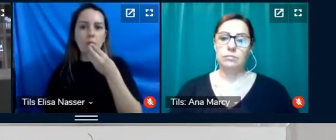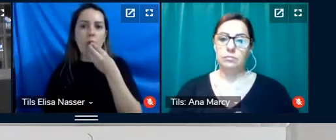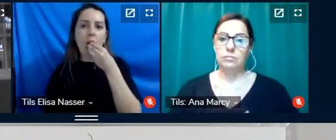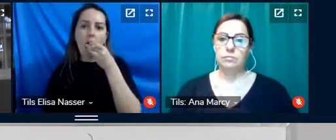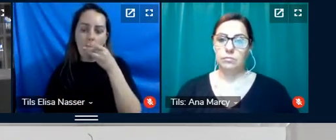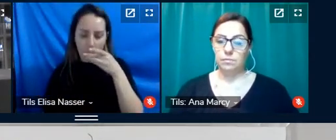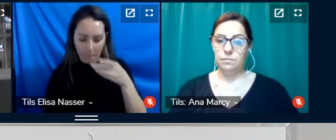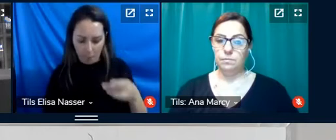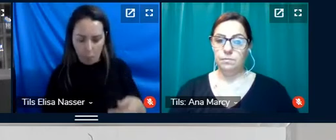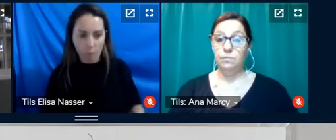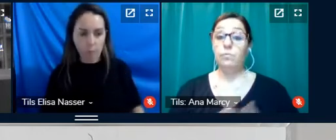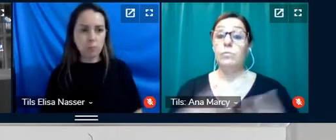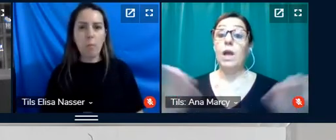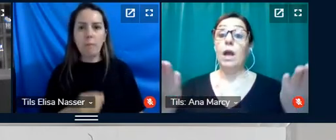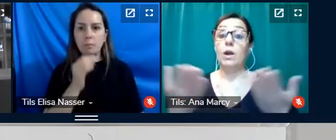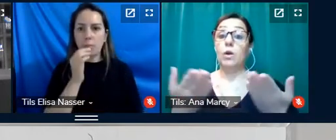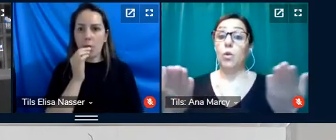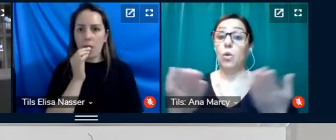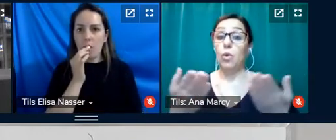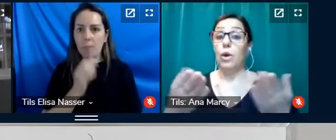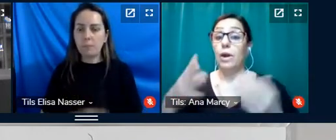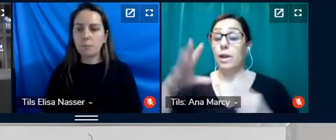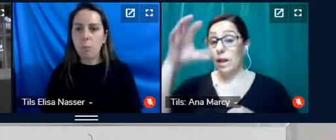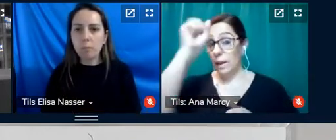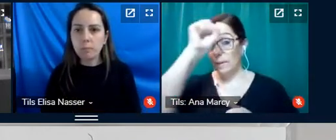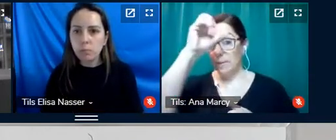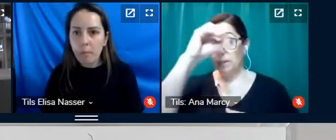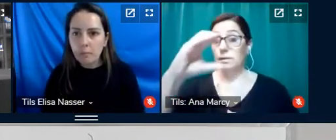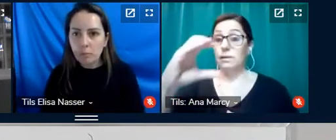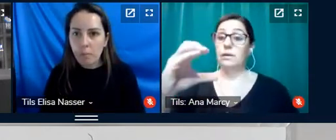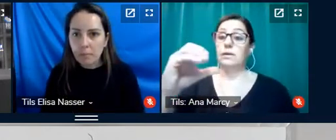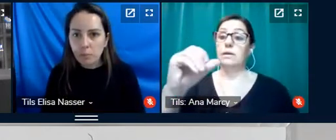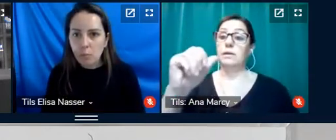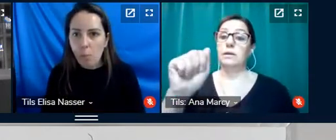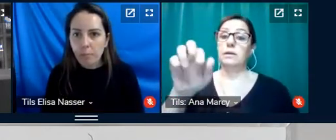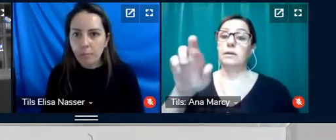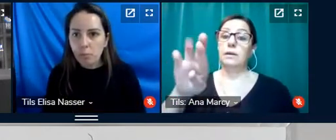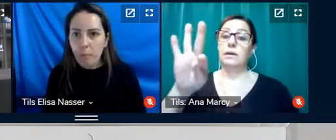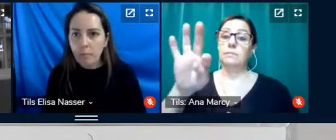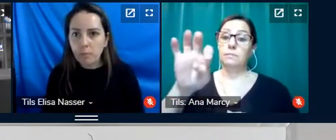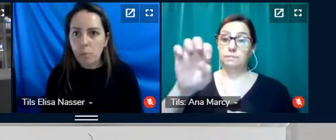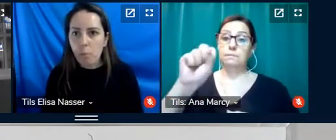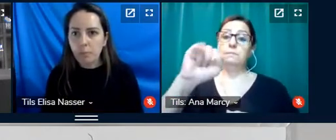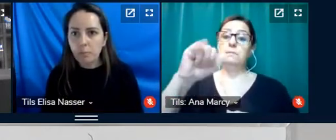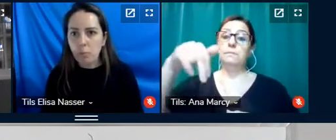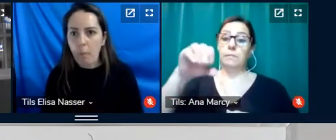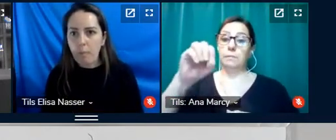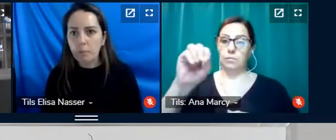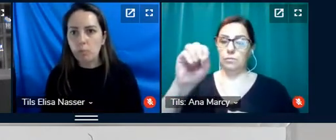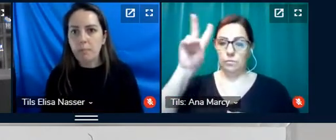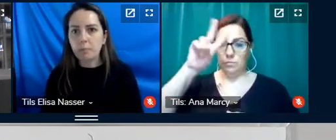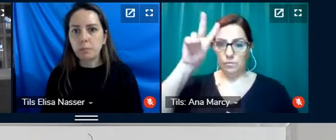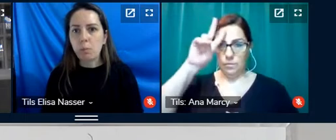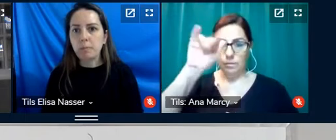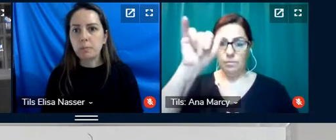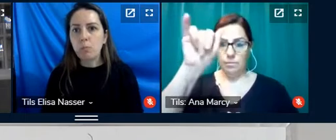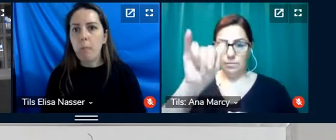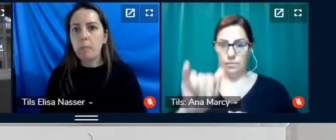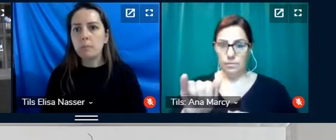Tá, força no eixo cartesiano. Então vamos botar o eixo cartesiano. Vocês lembram do eixo cartesiano?